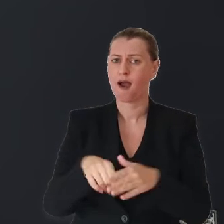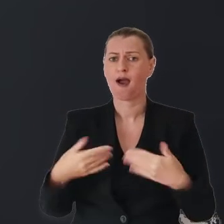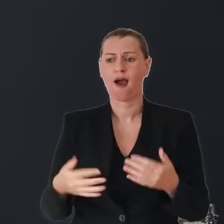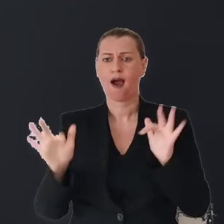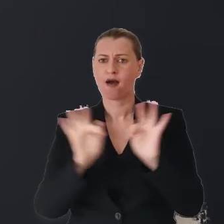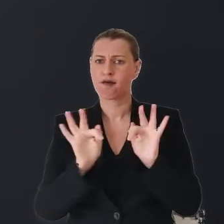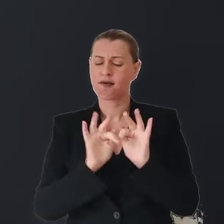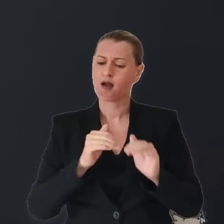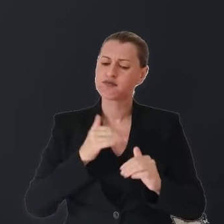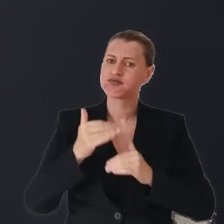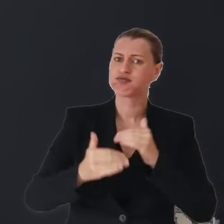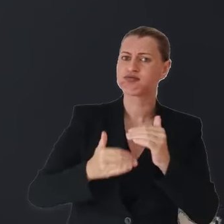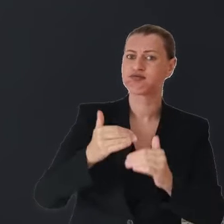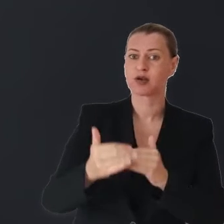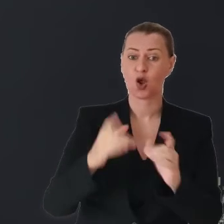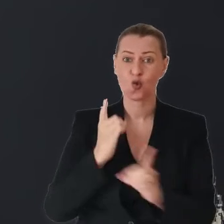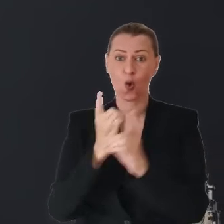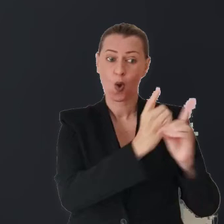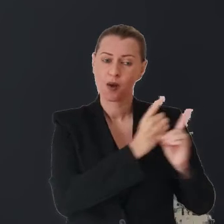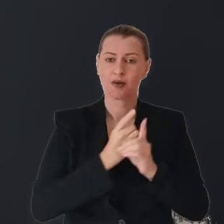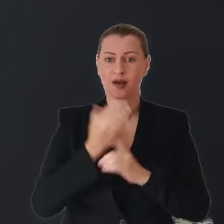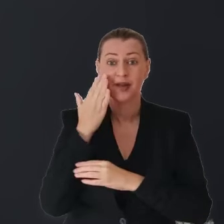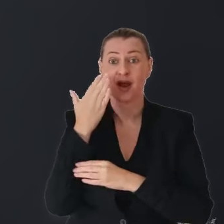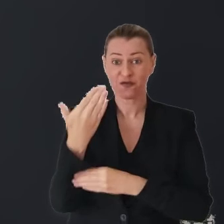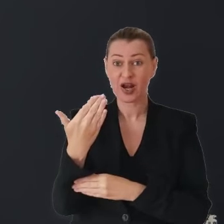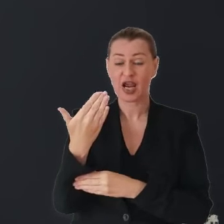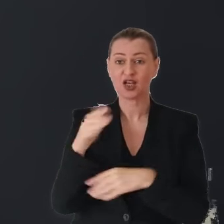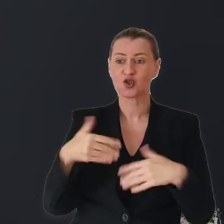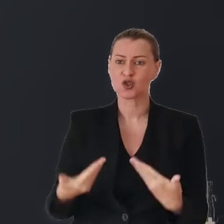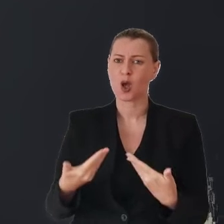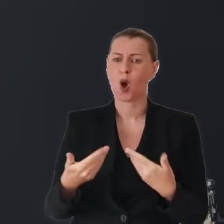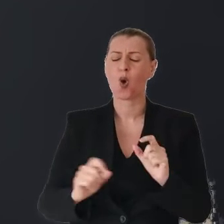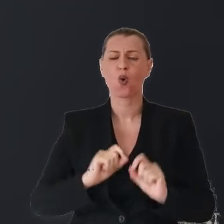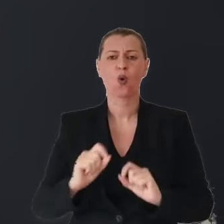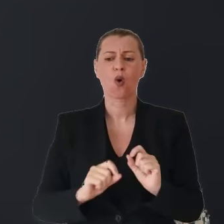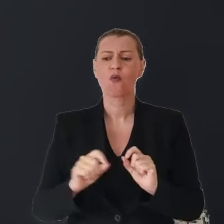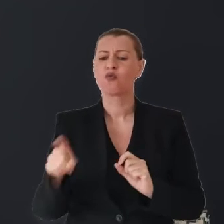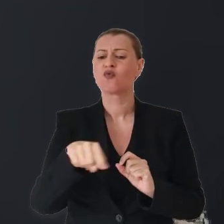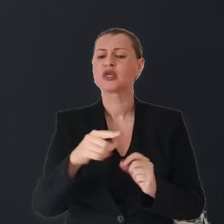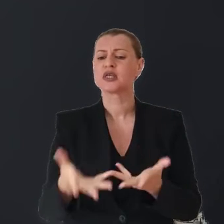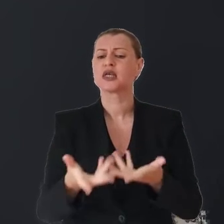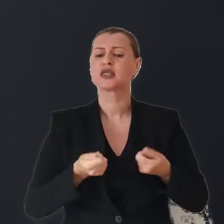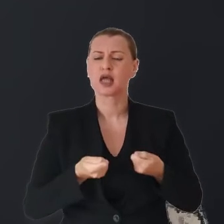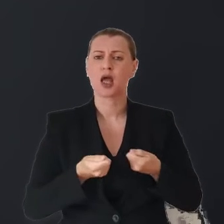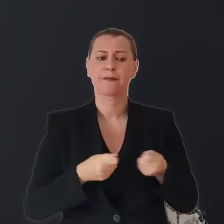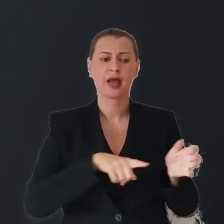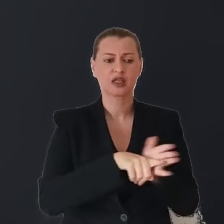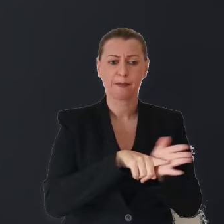na frente com diversas descobertas e artigos sobre o tema. Como vocês recebem essas